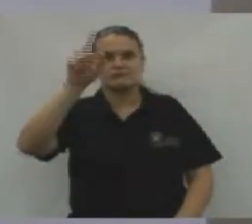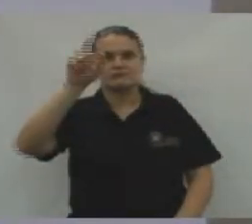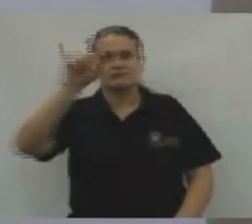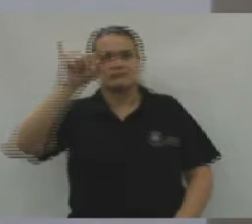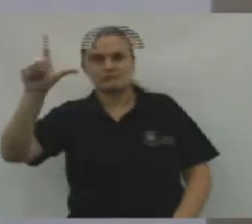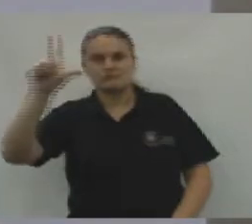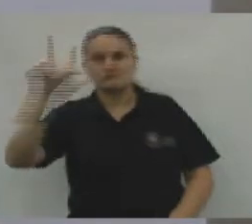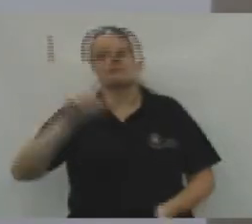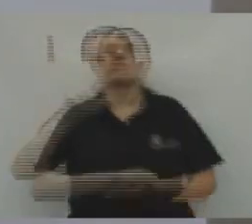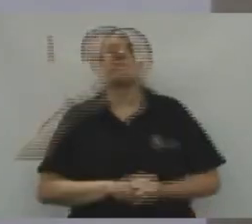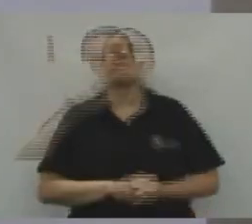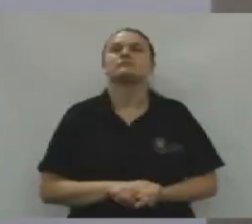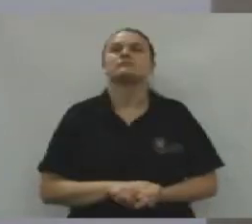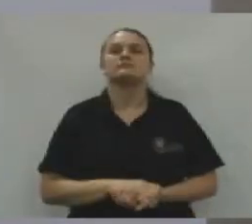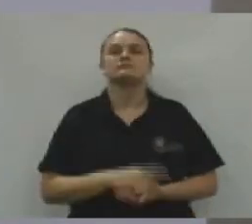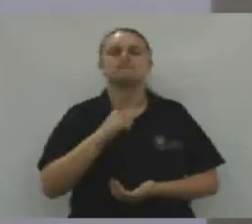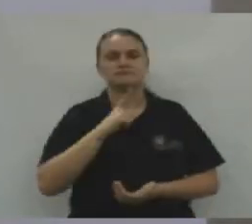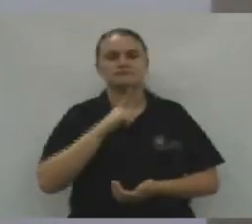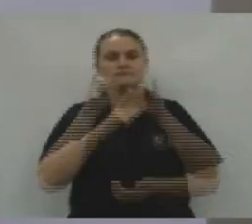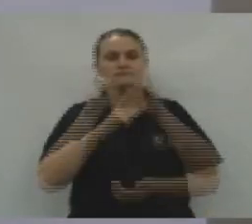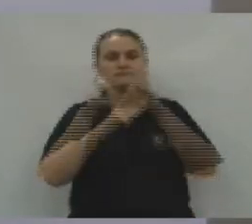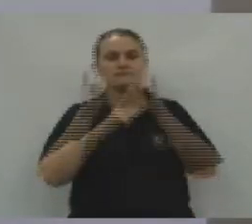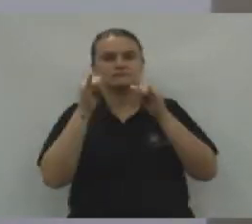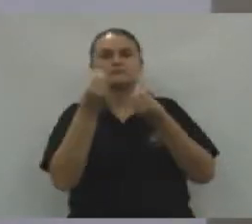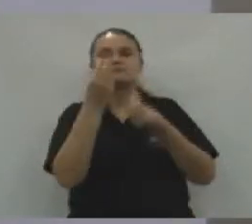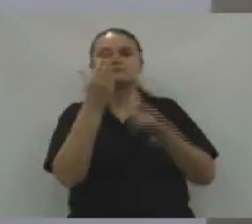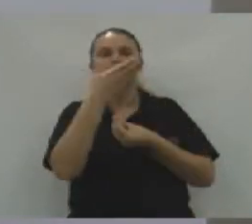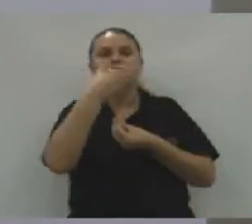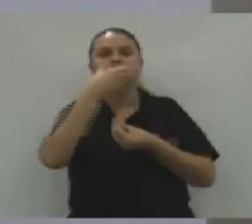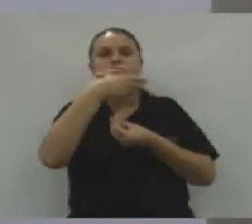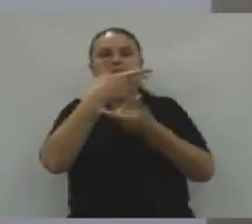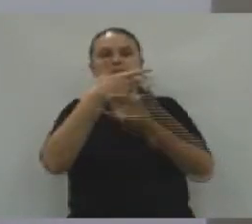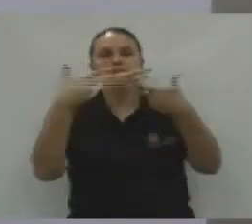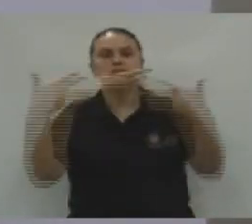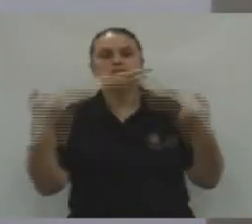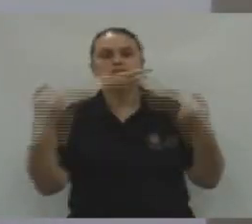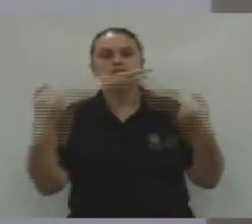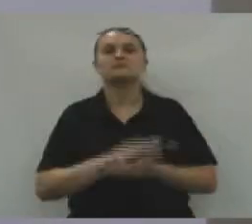Aqui tem dados da produção de frutas. A gente colocou aí